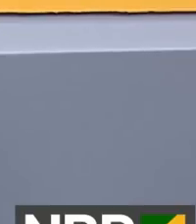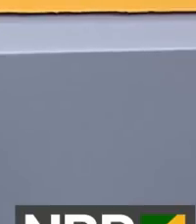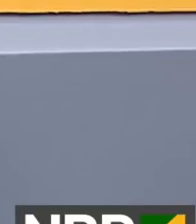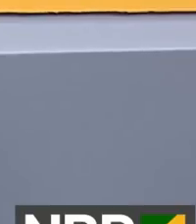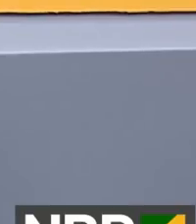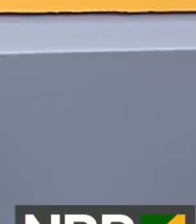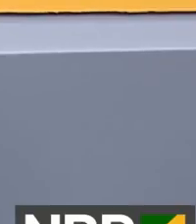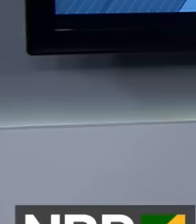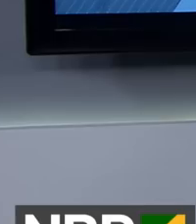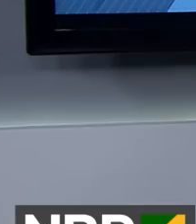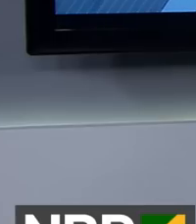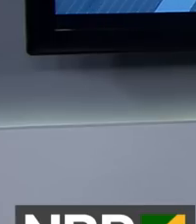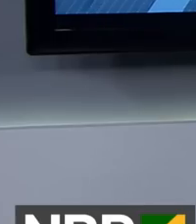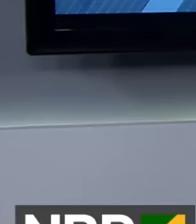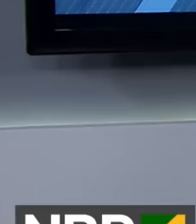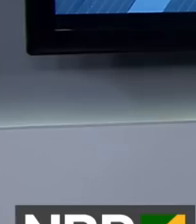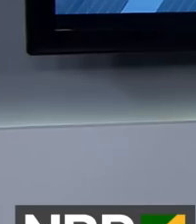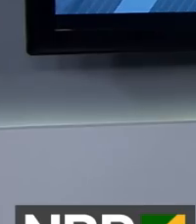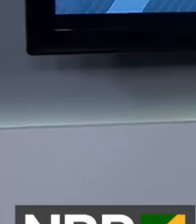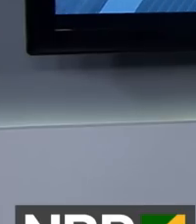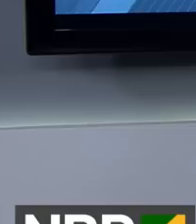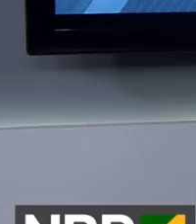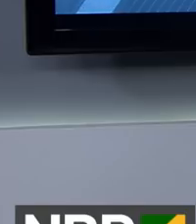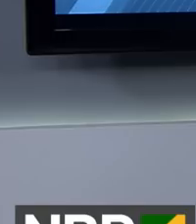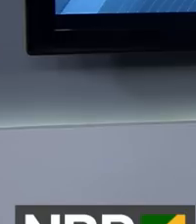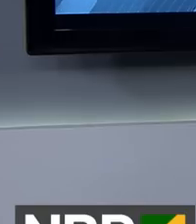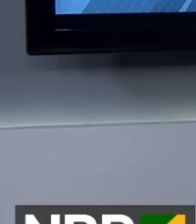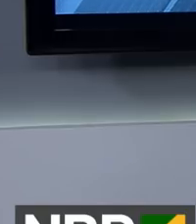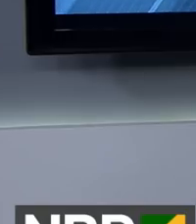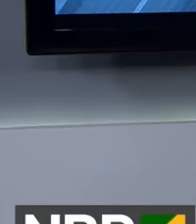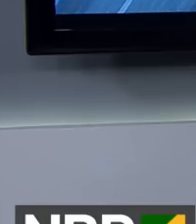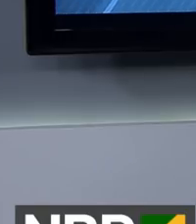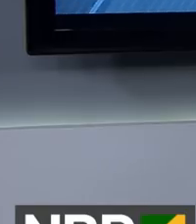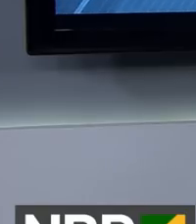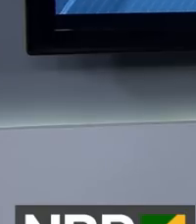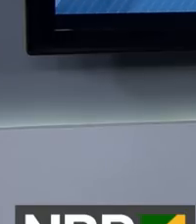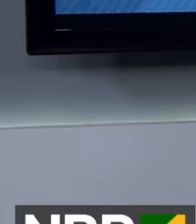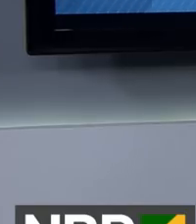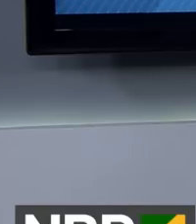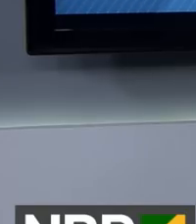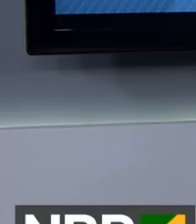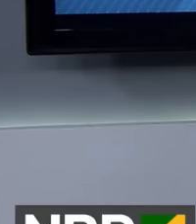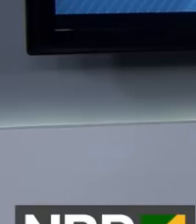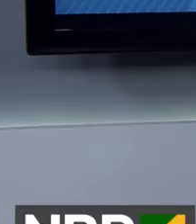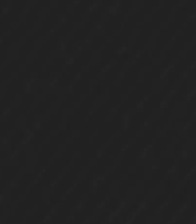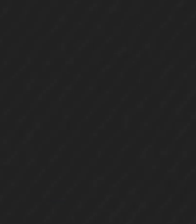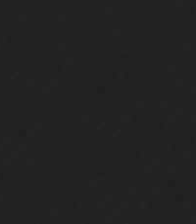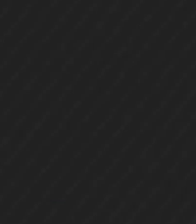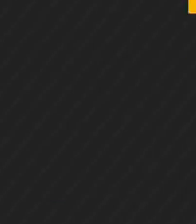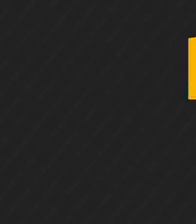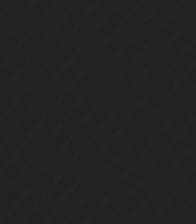dos brasileiros nós ficamos por aqui continue na nbr a tv do governo federal